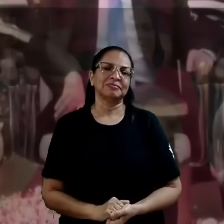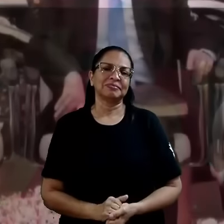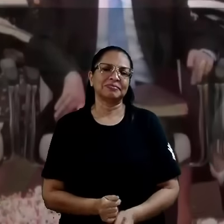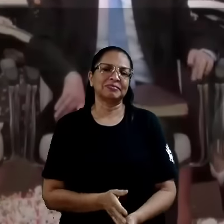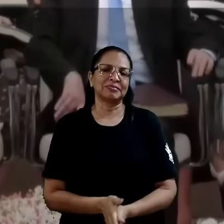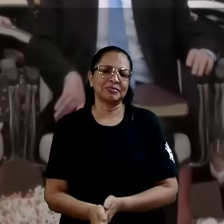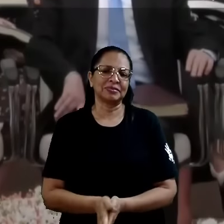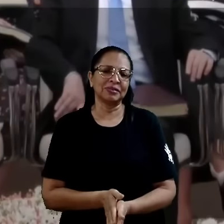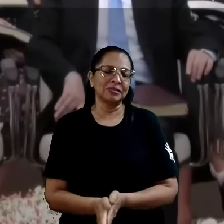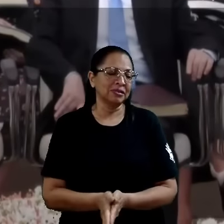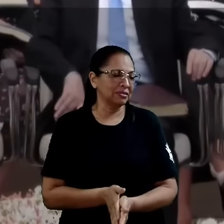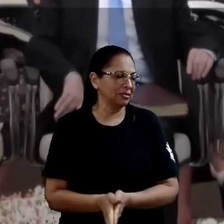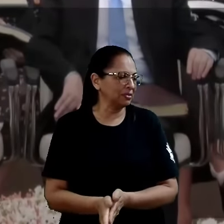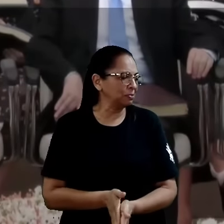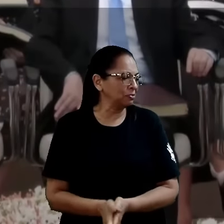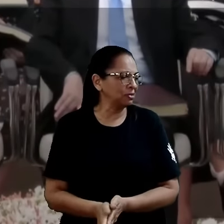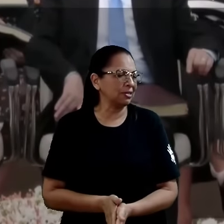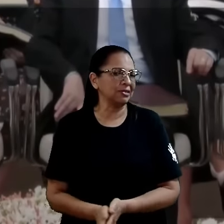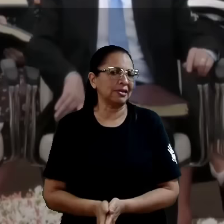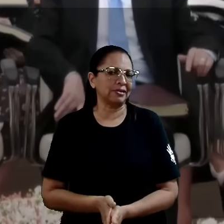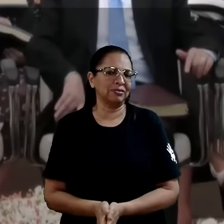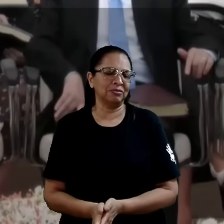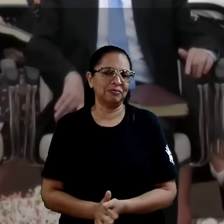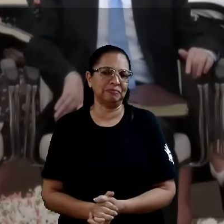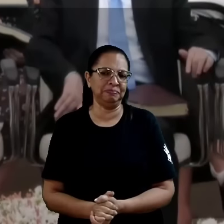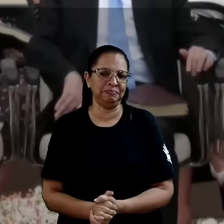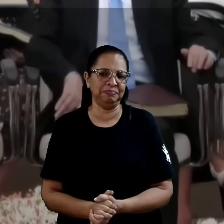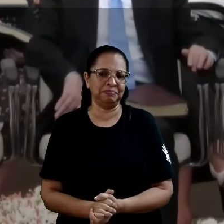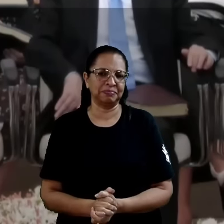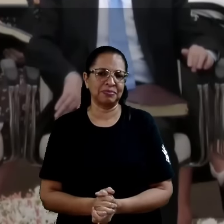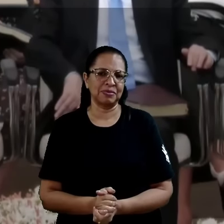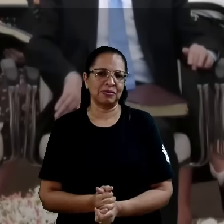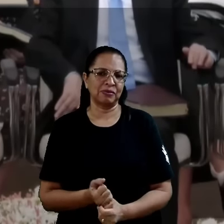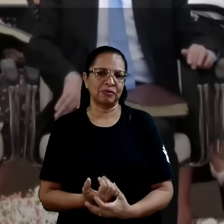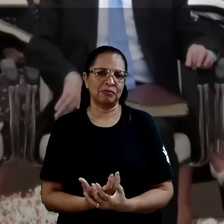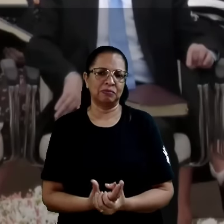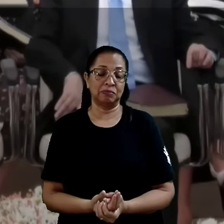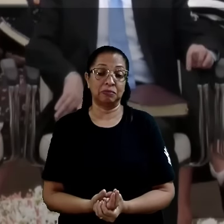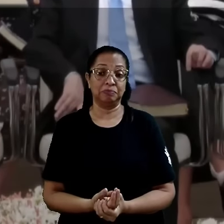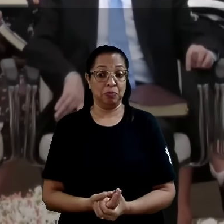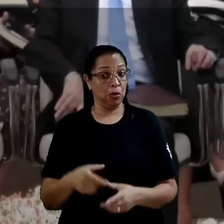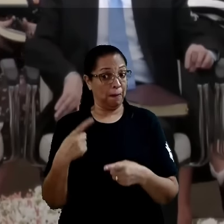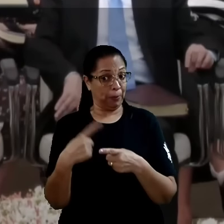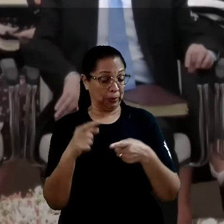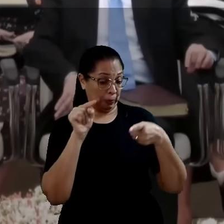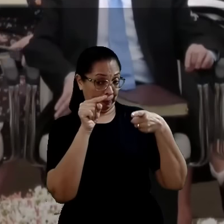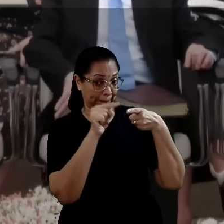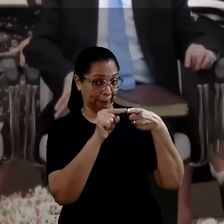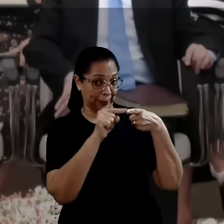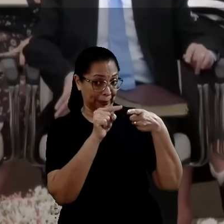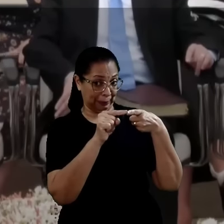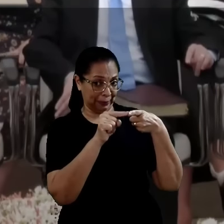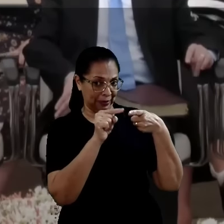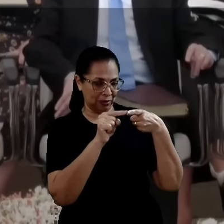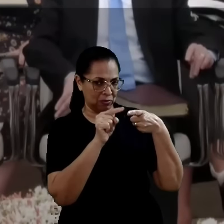é bom que os nossos filhos tenham lembranças espirituais da